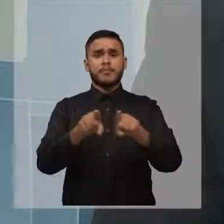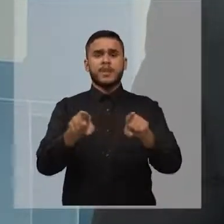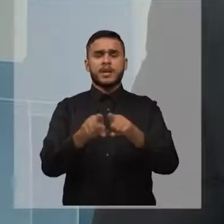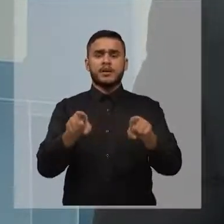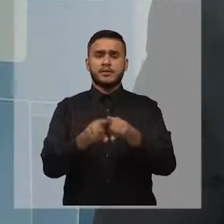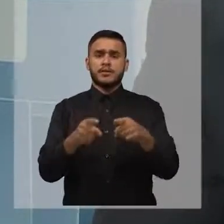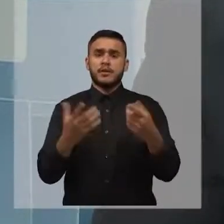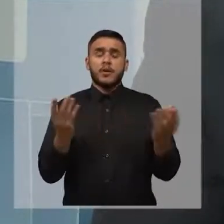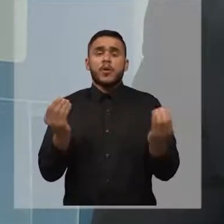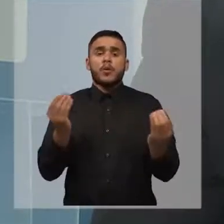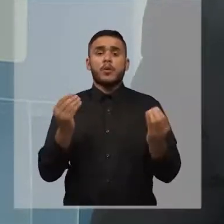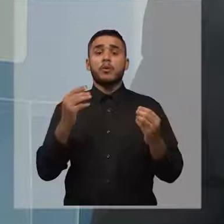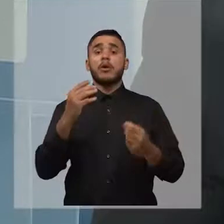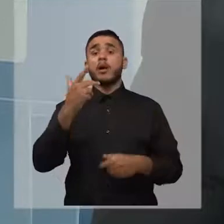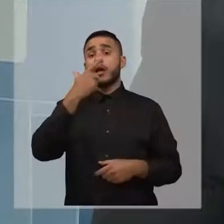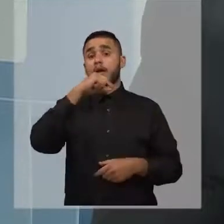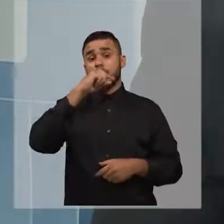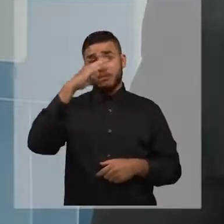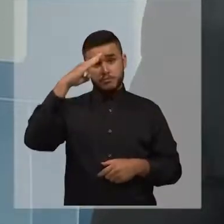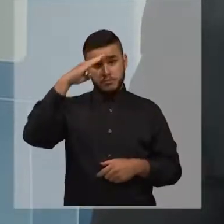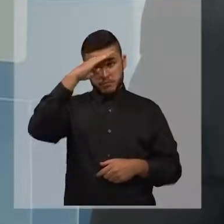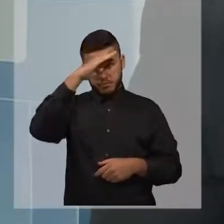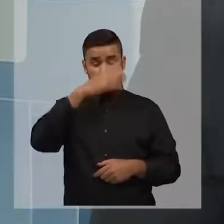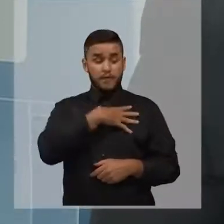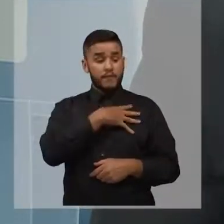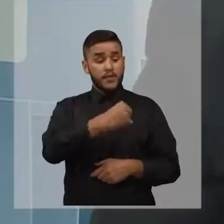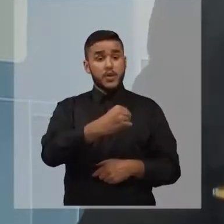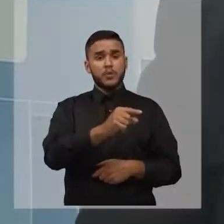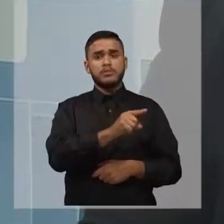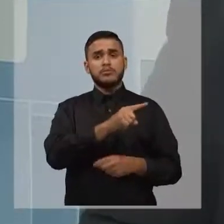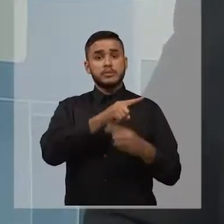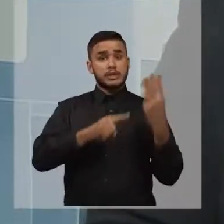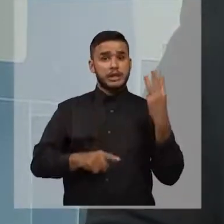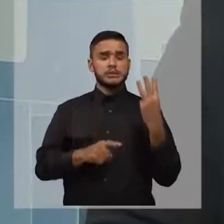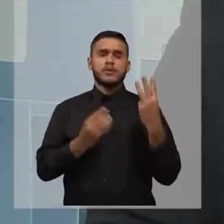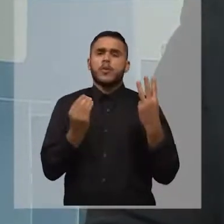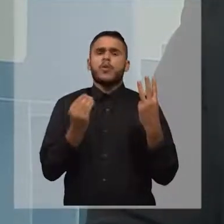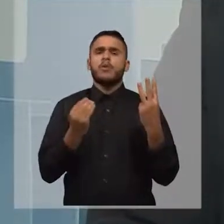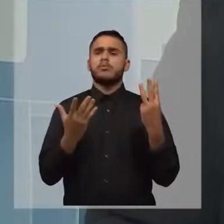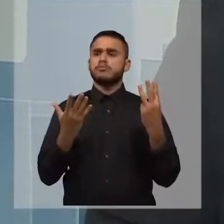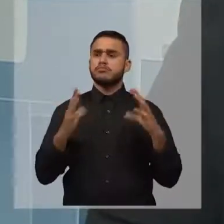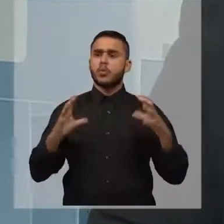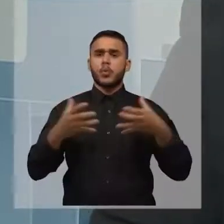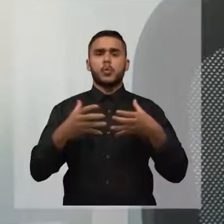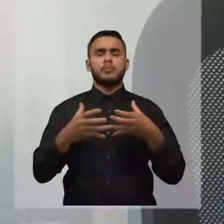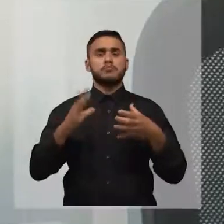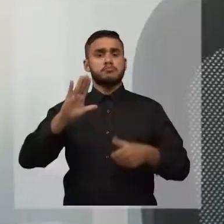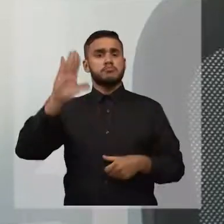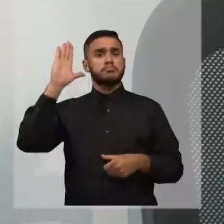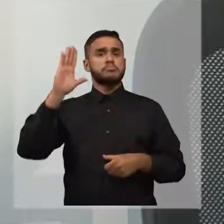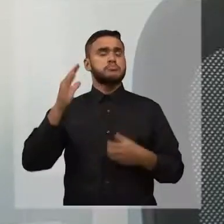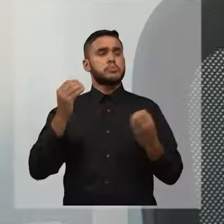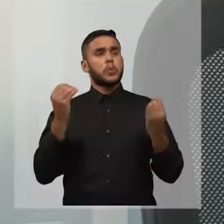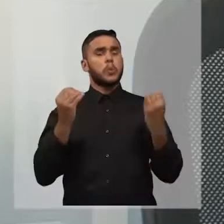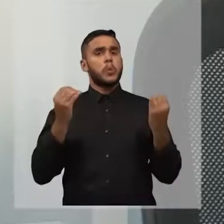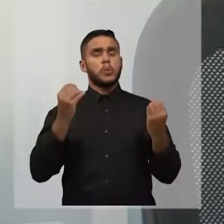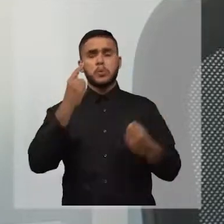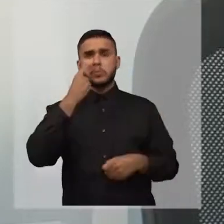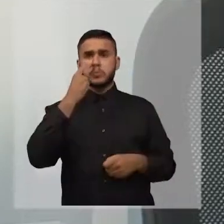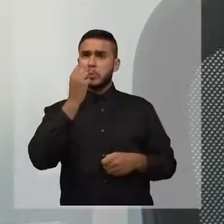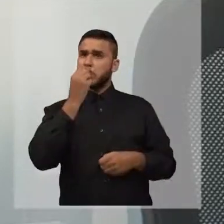dos filhos do Bolsonaro no governo dele, é isso mesmo, com o meu companheiro Luiz Cláudio Barbosa, que vai fazer uma avaliação junto